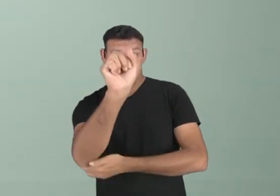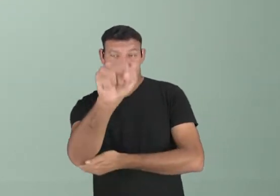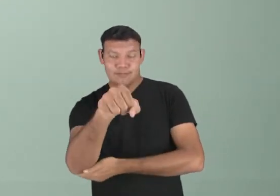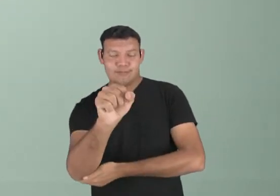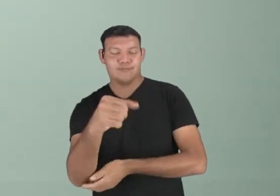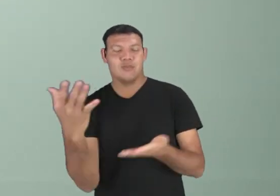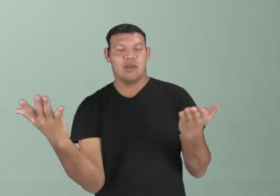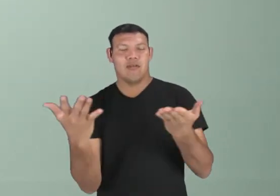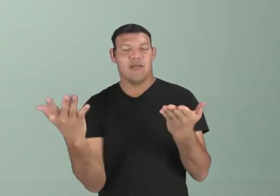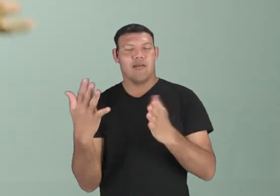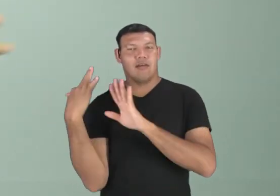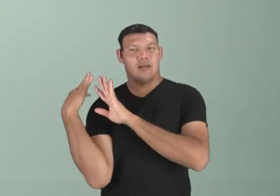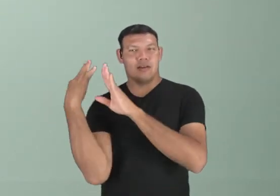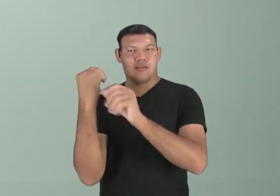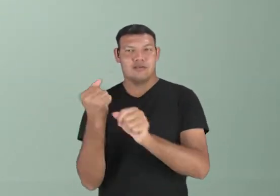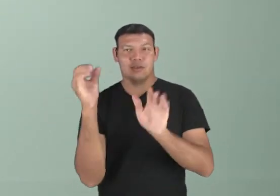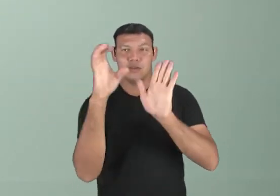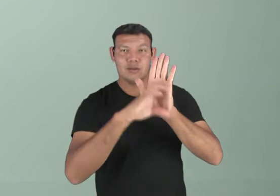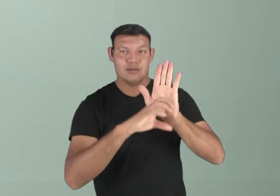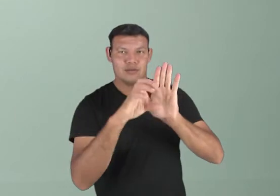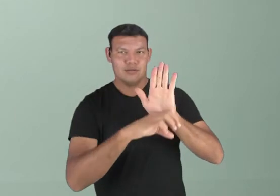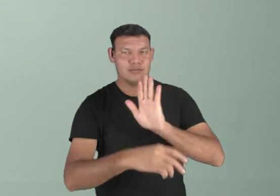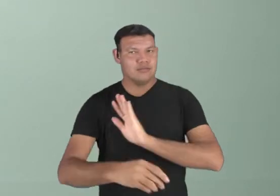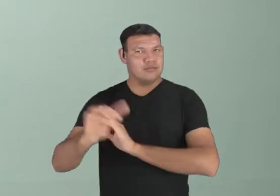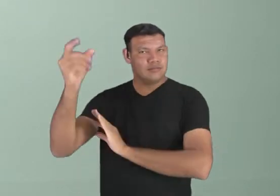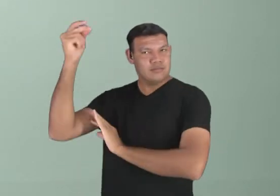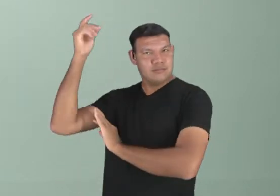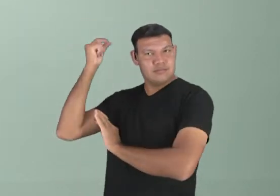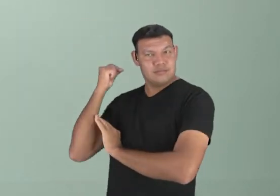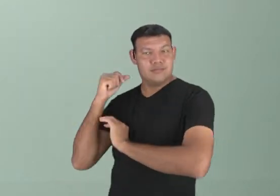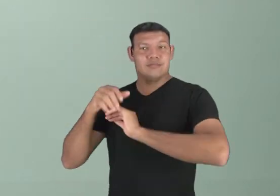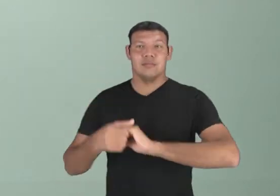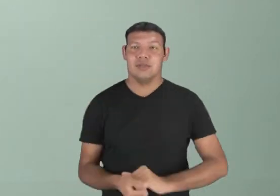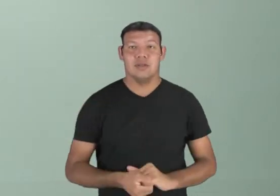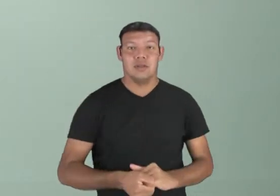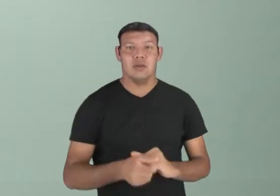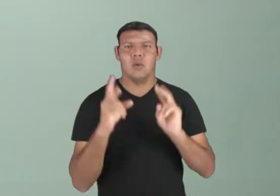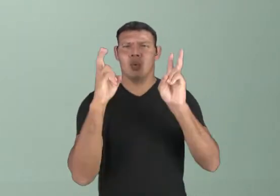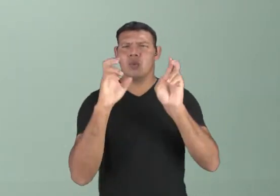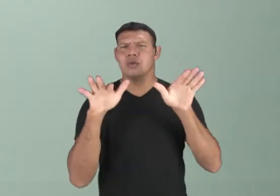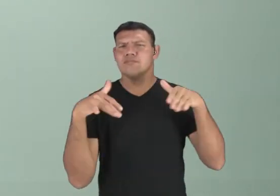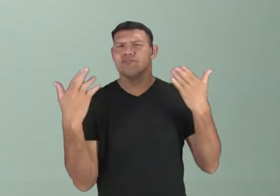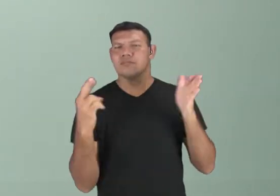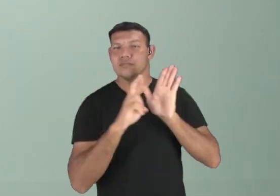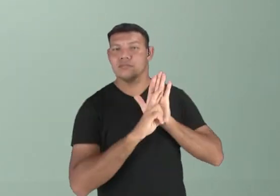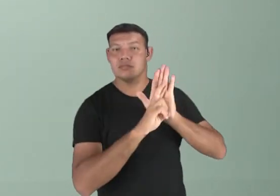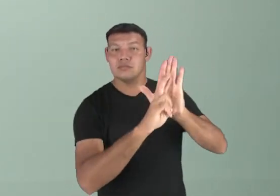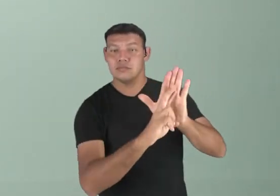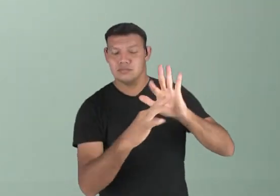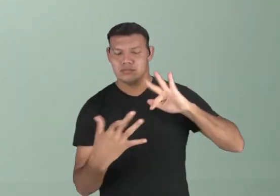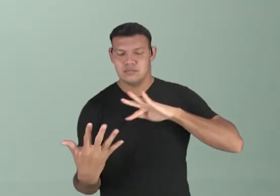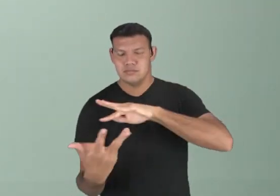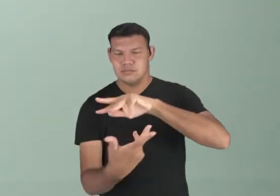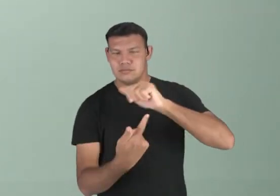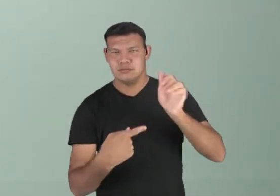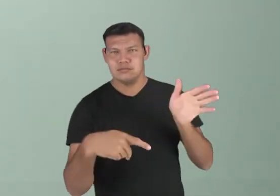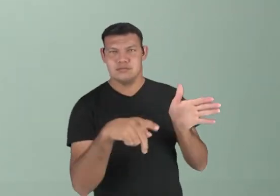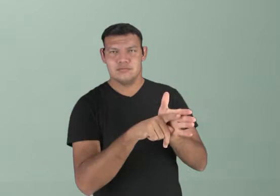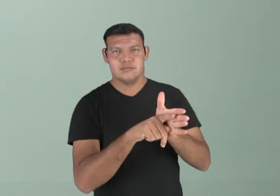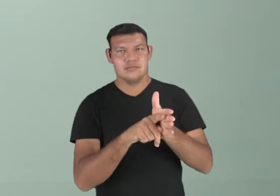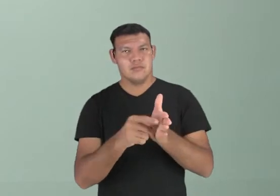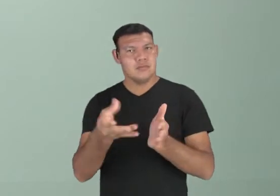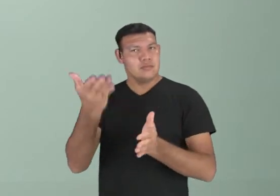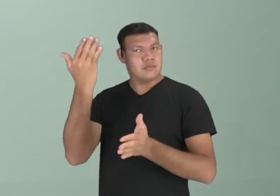ver alguns conceitos que você estudou no ano anterior. E o nosso tema de hoje é representações do mundo